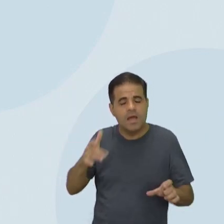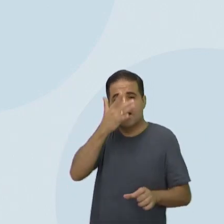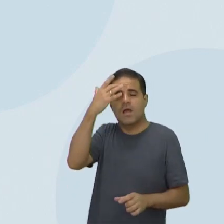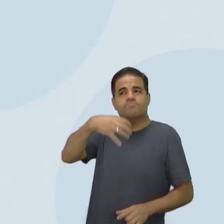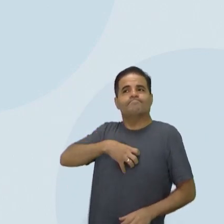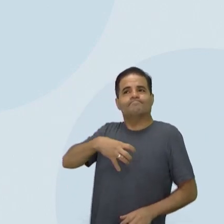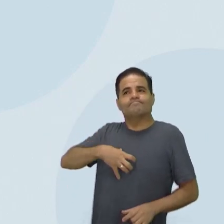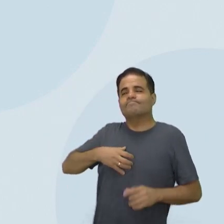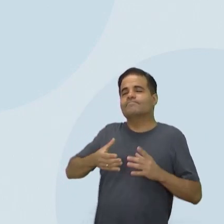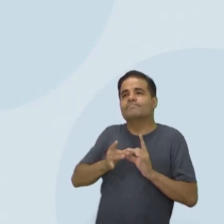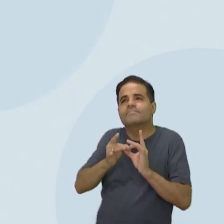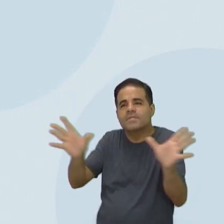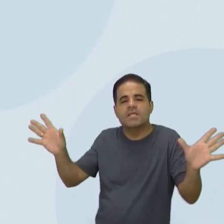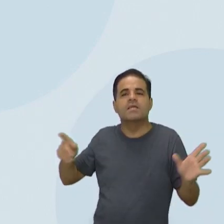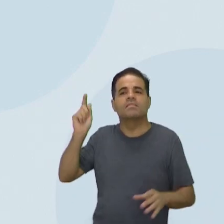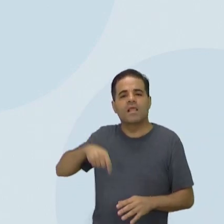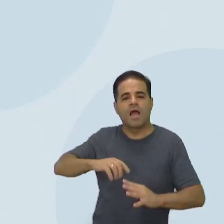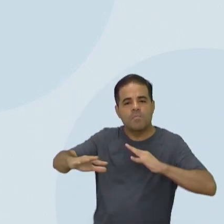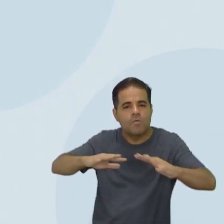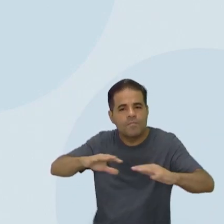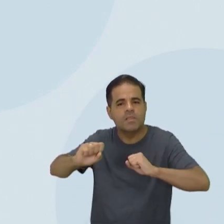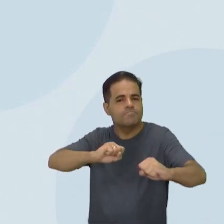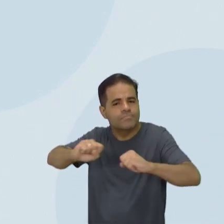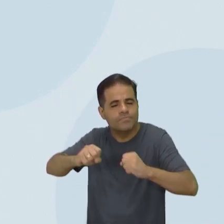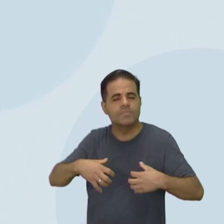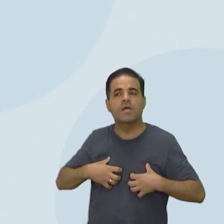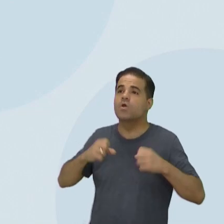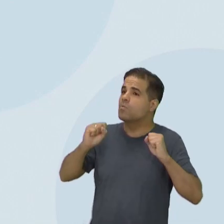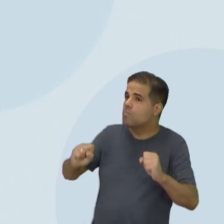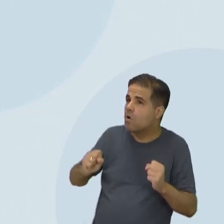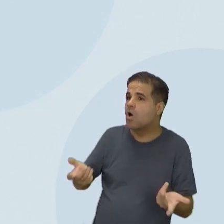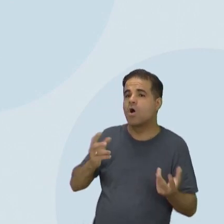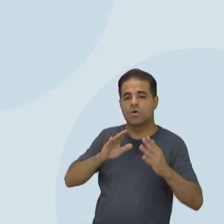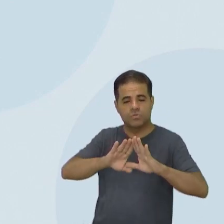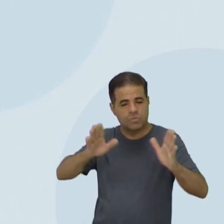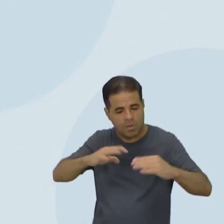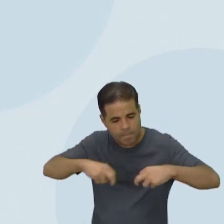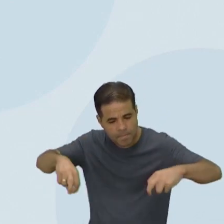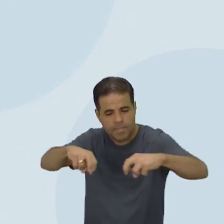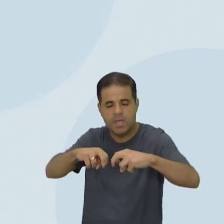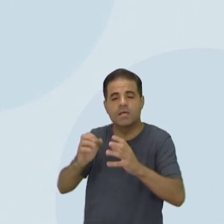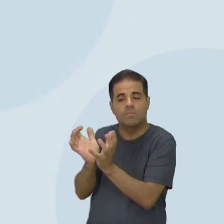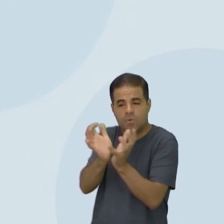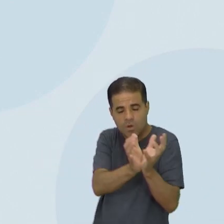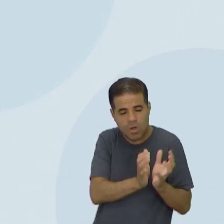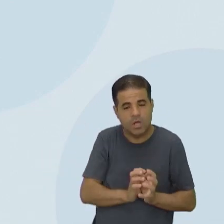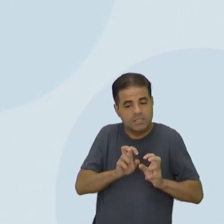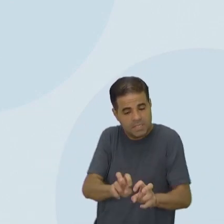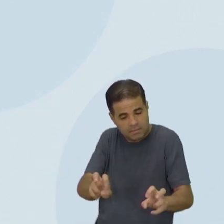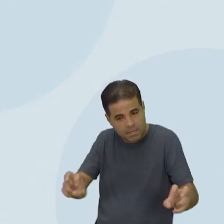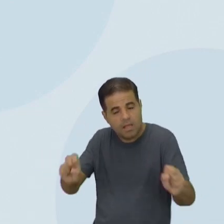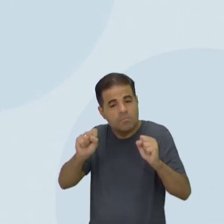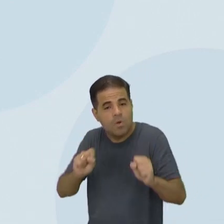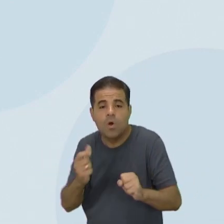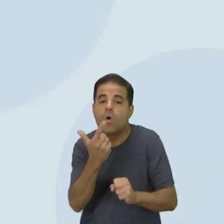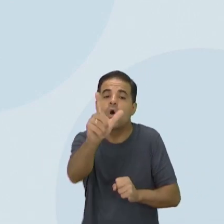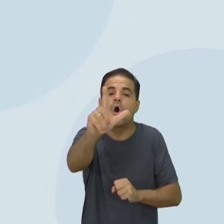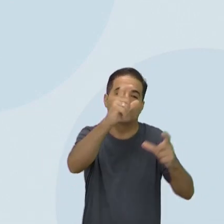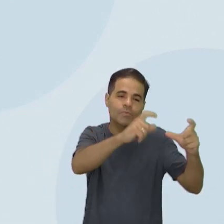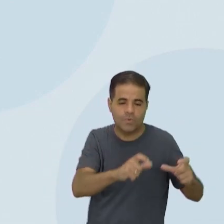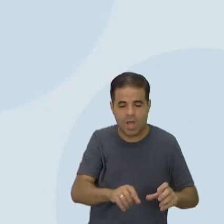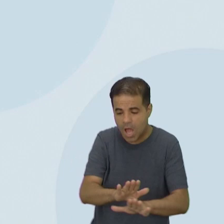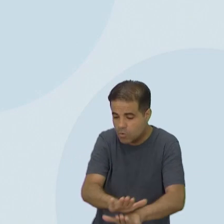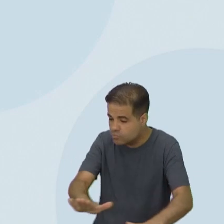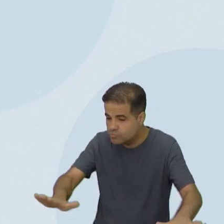mais livres ao estar se movimentando. Então, eu posso ter mesas, eu posso ter grupos que estão sentados em algum outro lugar